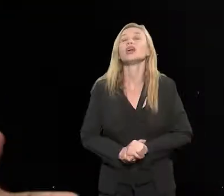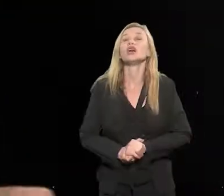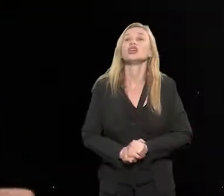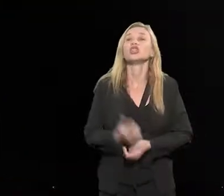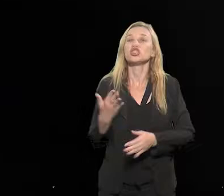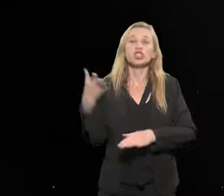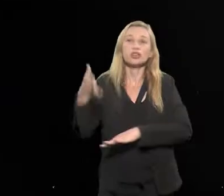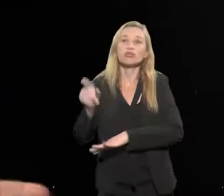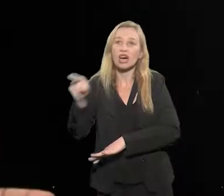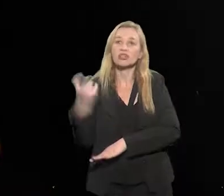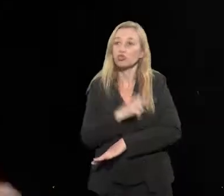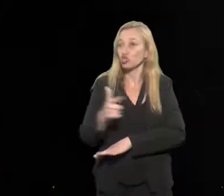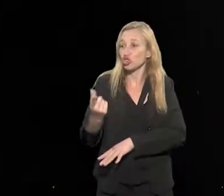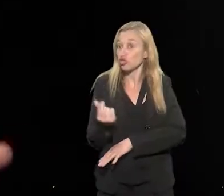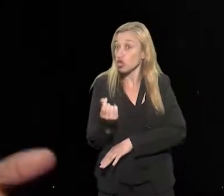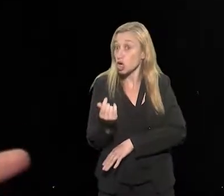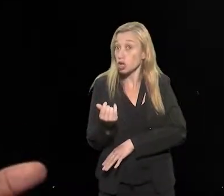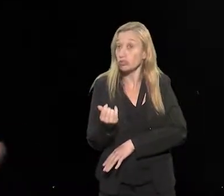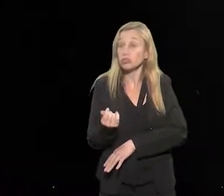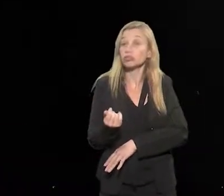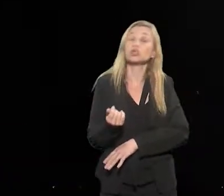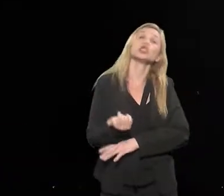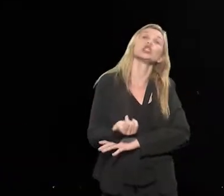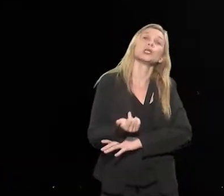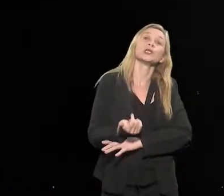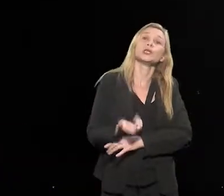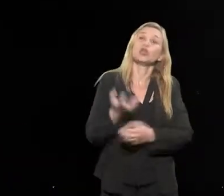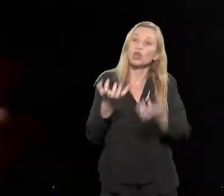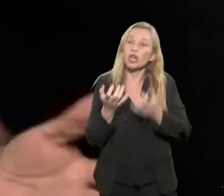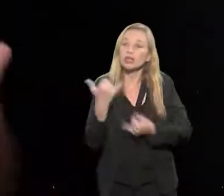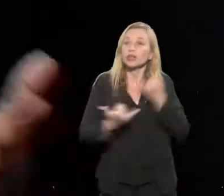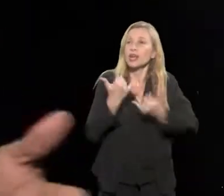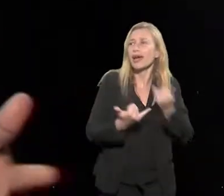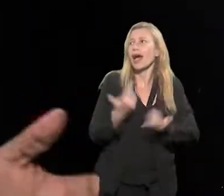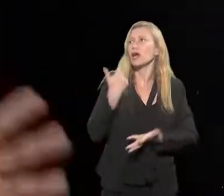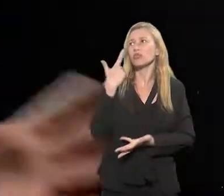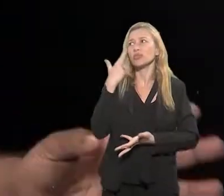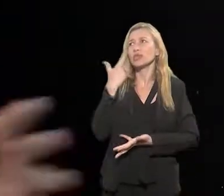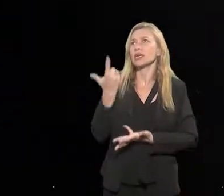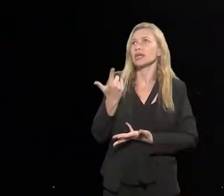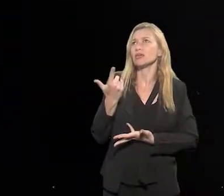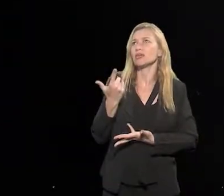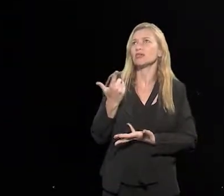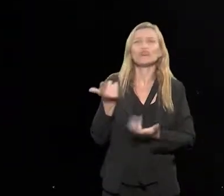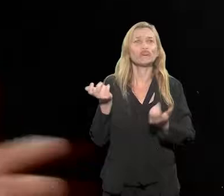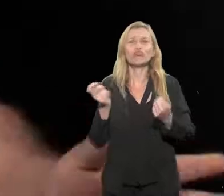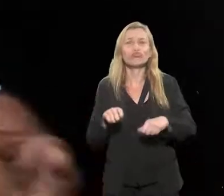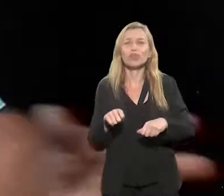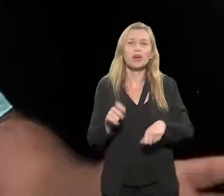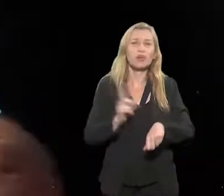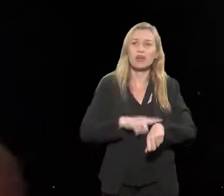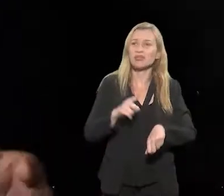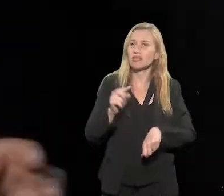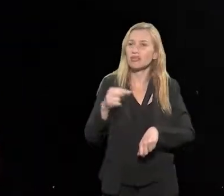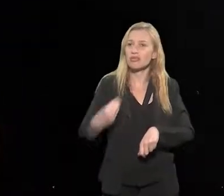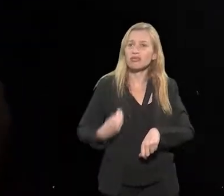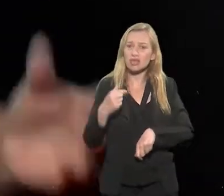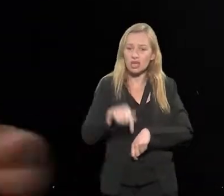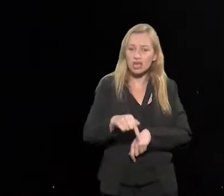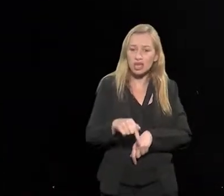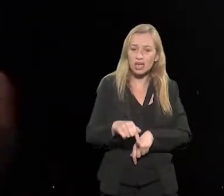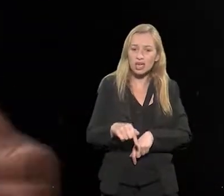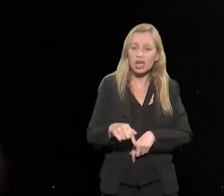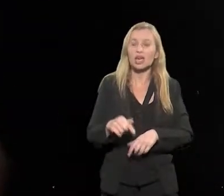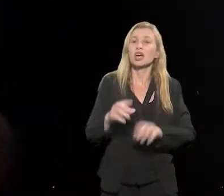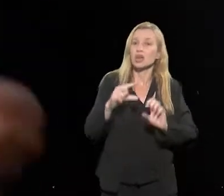e chegando lá não tinha dinheiro, né? E ao mesmo tempo a gente querendo brincar, eu falei, pô, acho que não dá muito pra gente ficar aqui. Aí